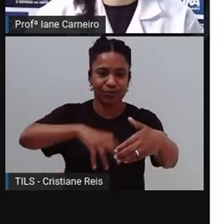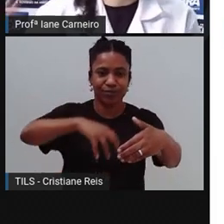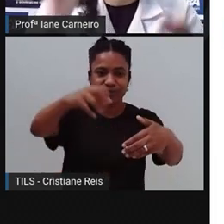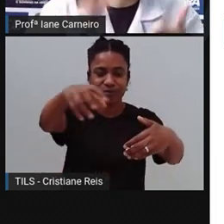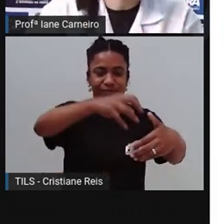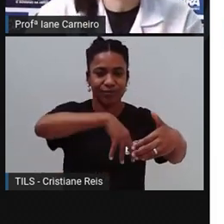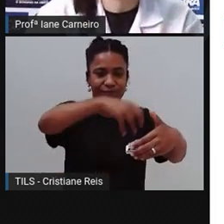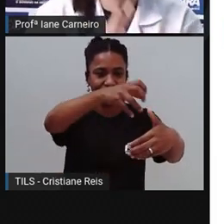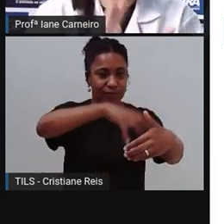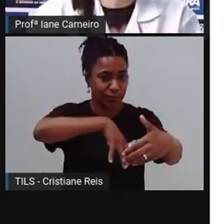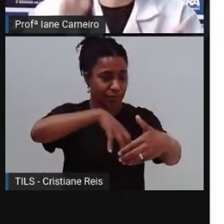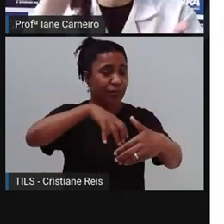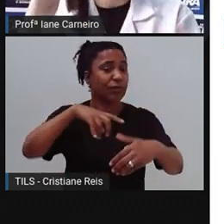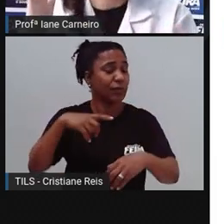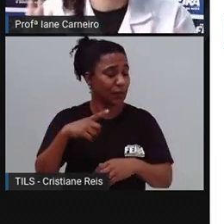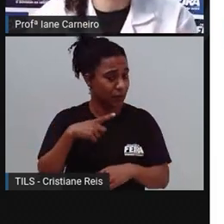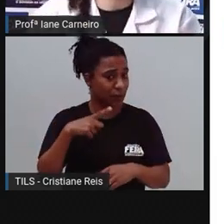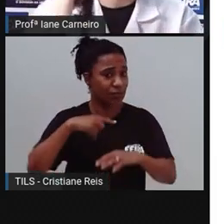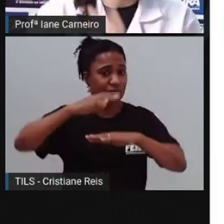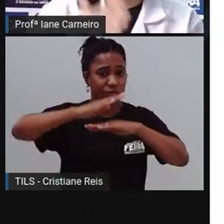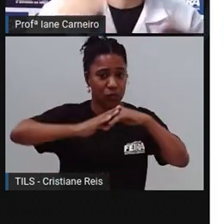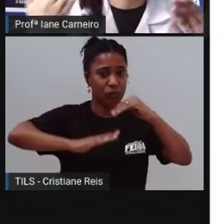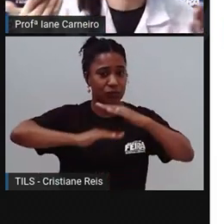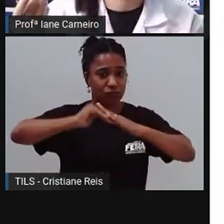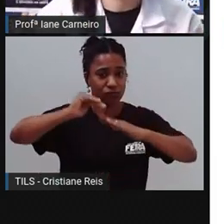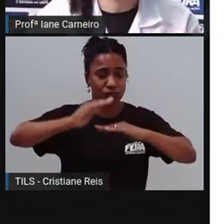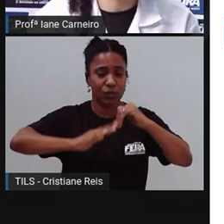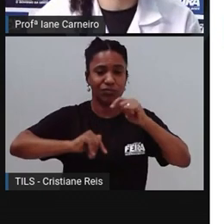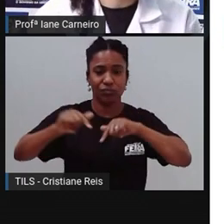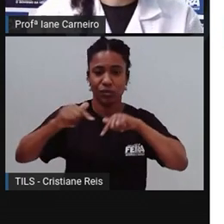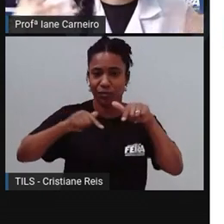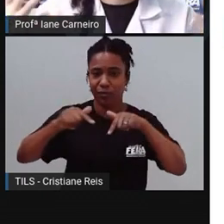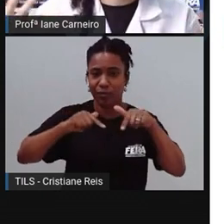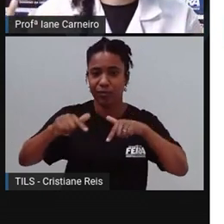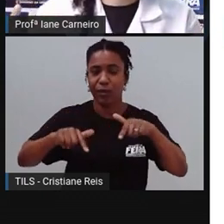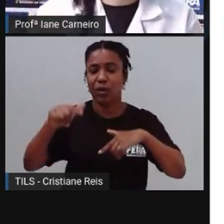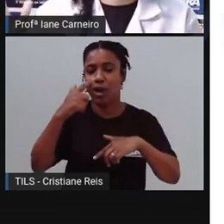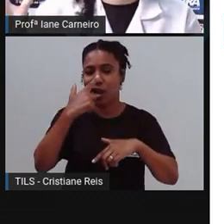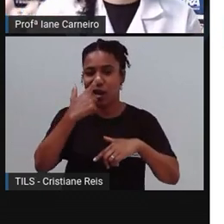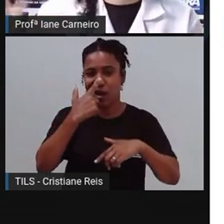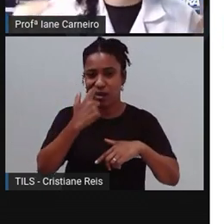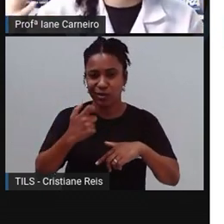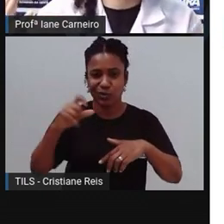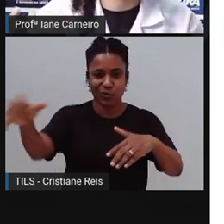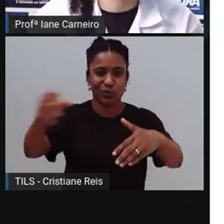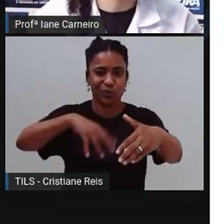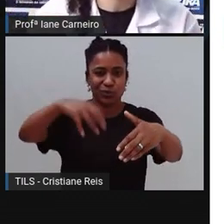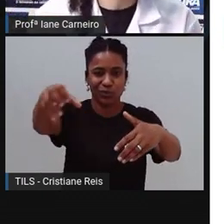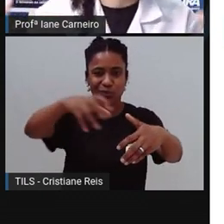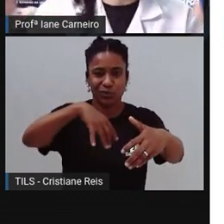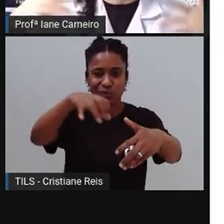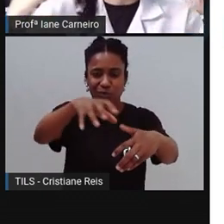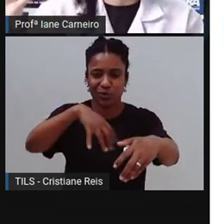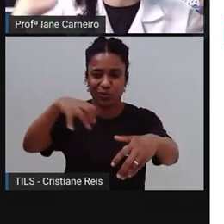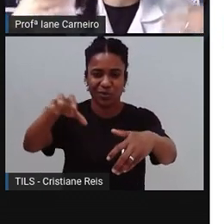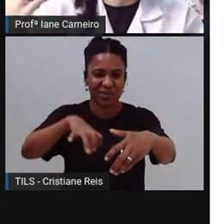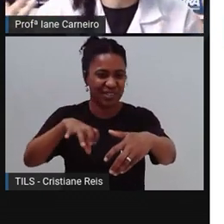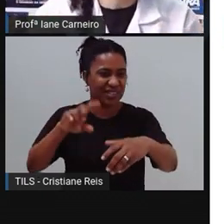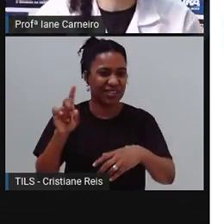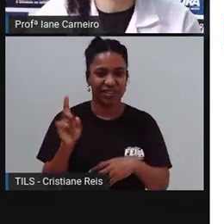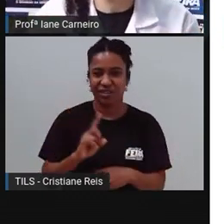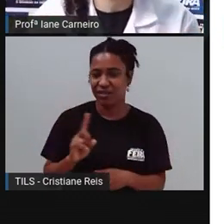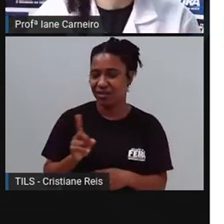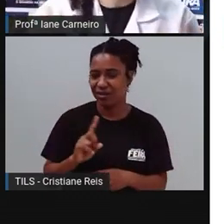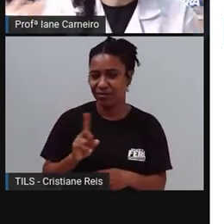são reconhecidos como profissionais da reciclagem. Porque quando eu chamava eles de catadores de lixo, dava a impressão que o que